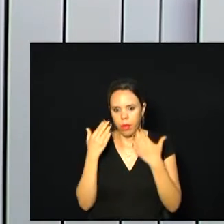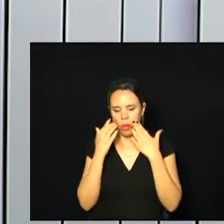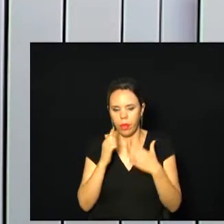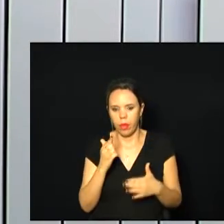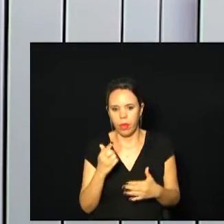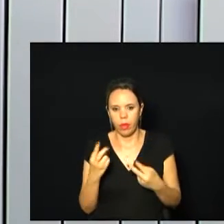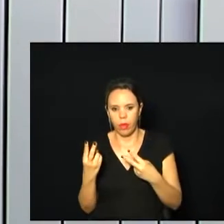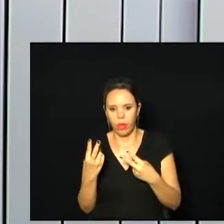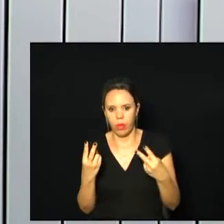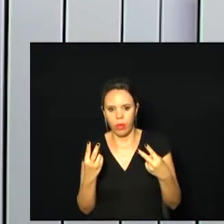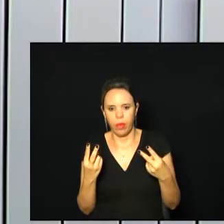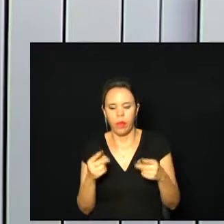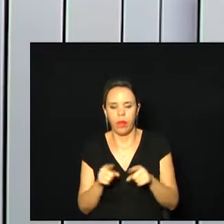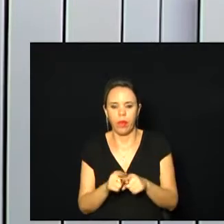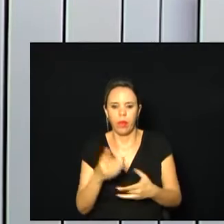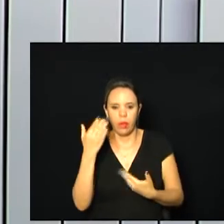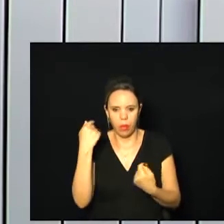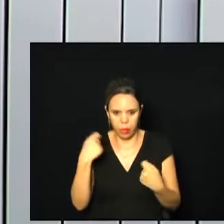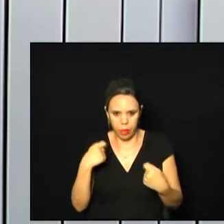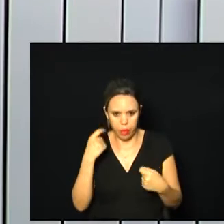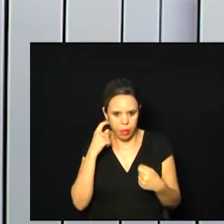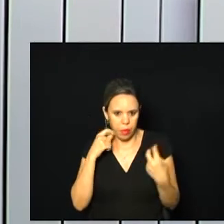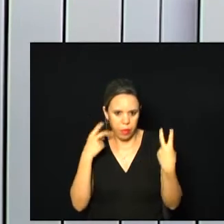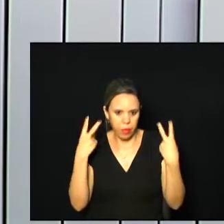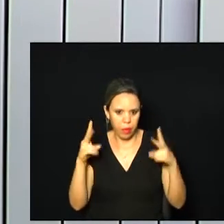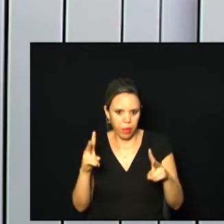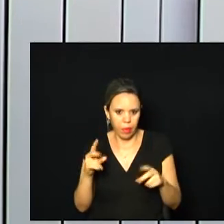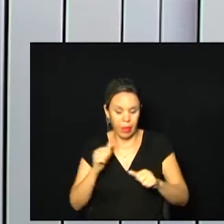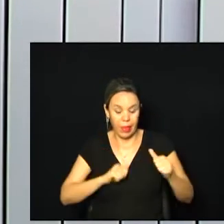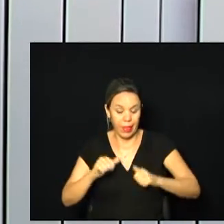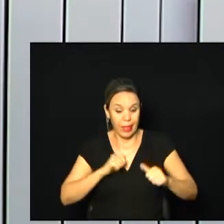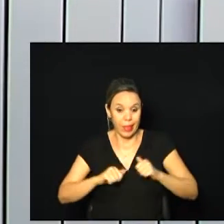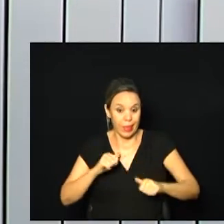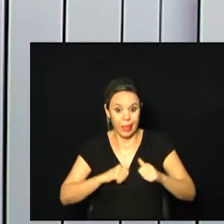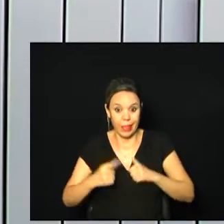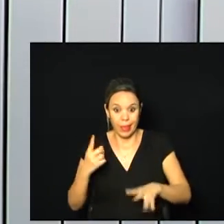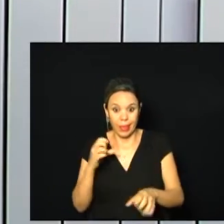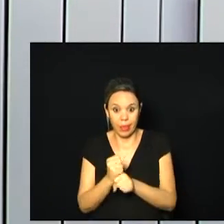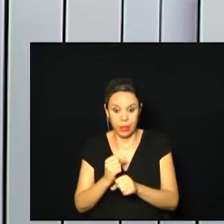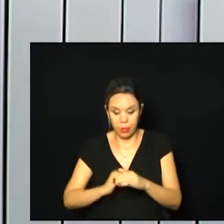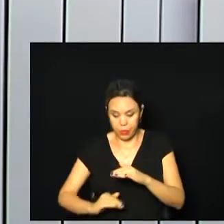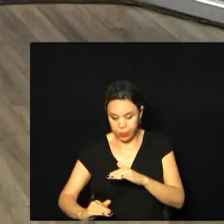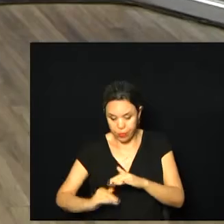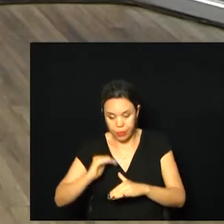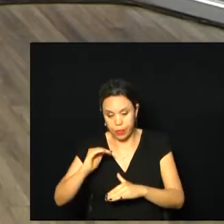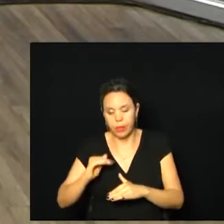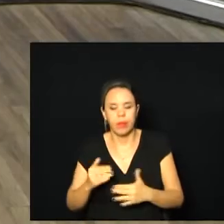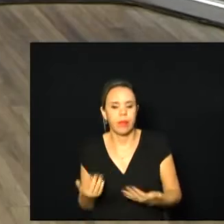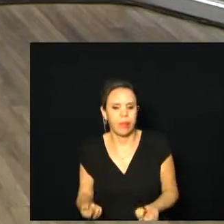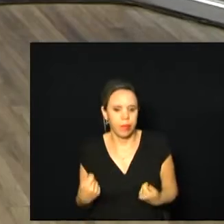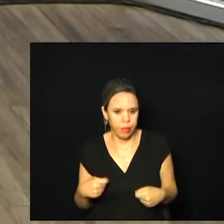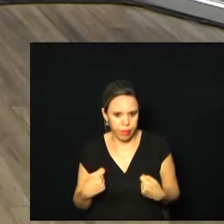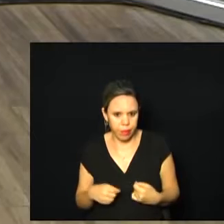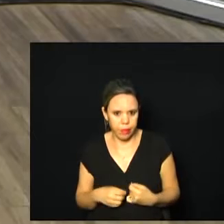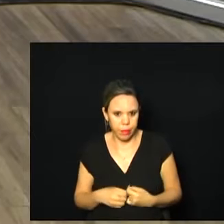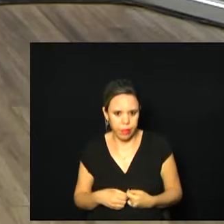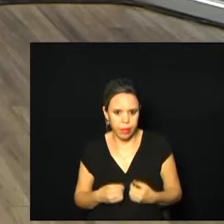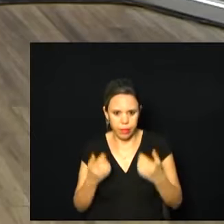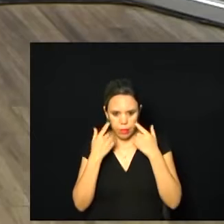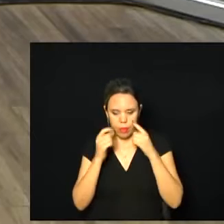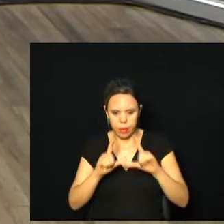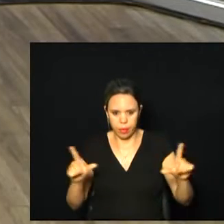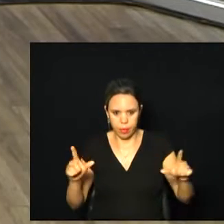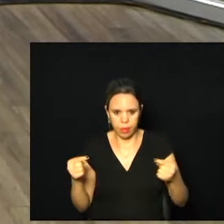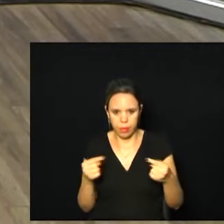em 2-2. Macaca que precisa da vitória, está desesperada a 1 ponto da zona de rebaixamento. Também aqui já na minha tela,